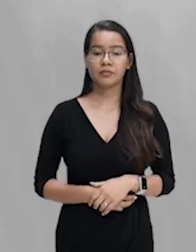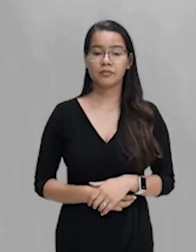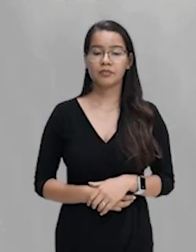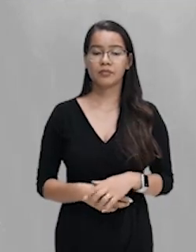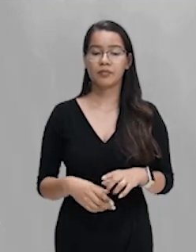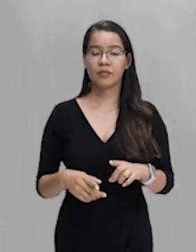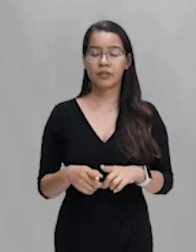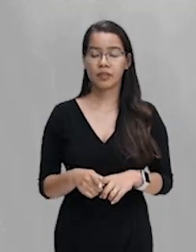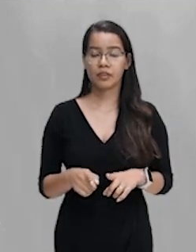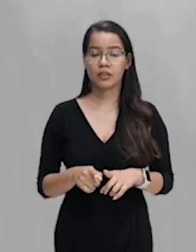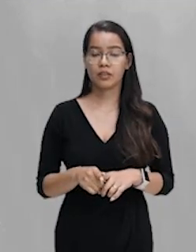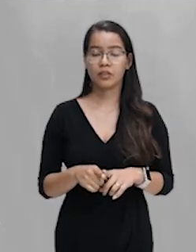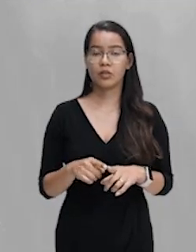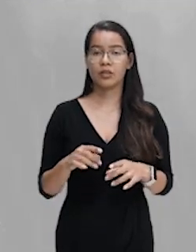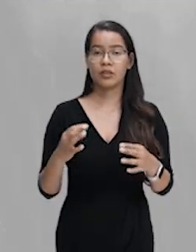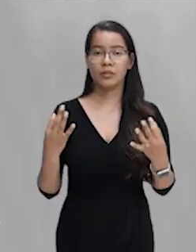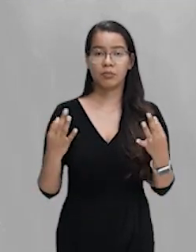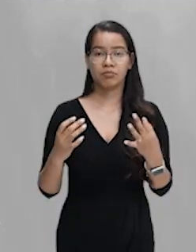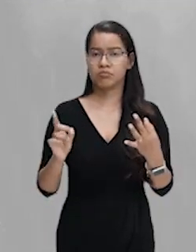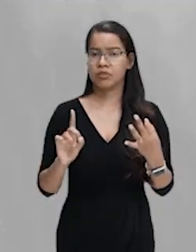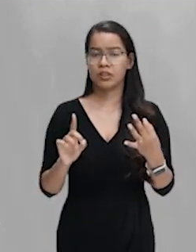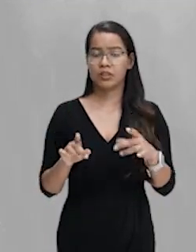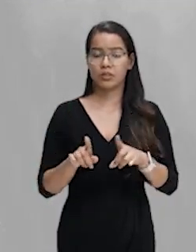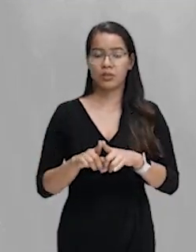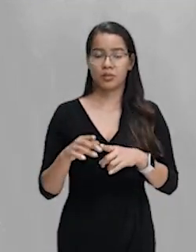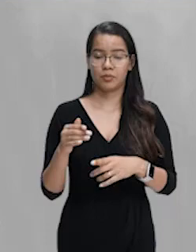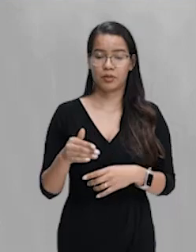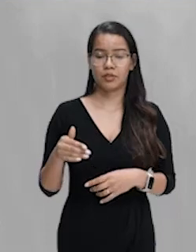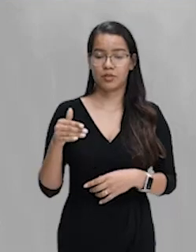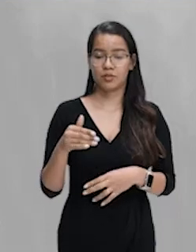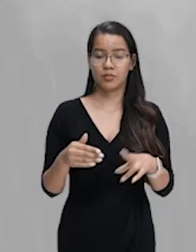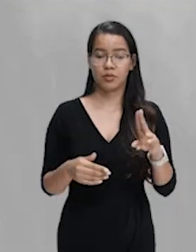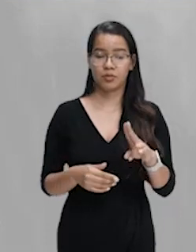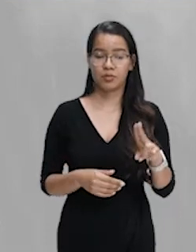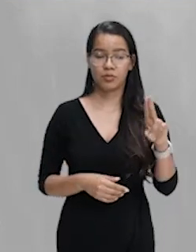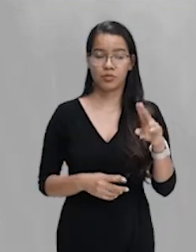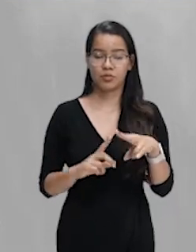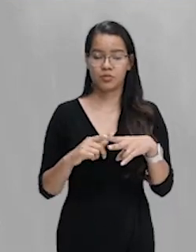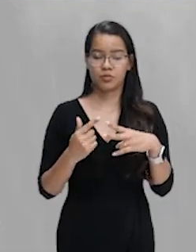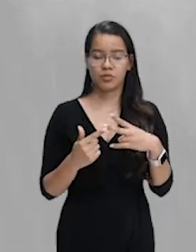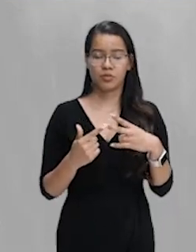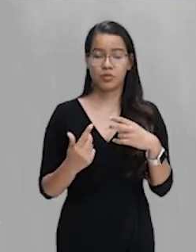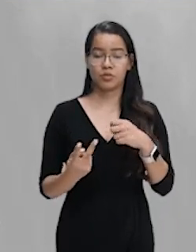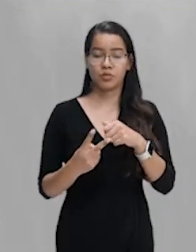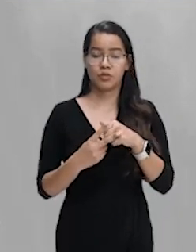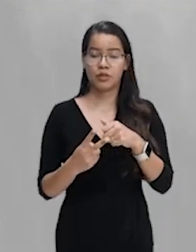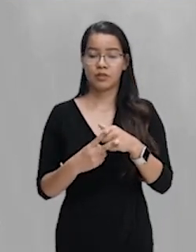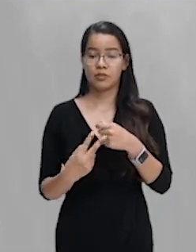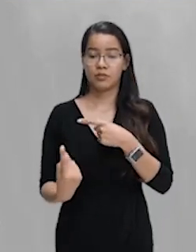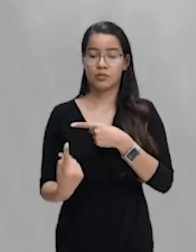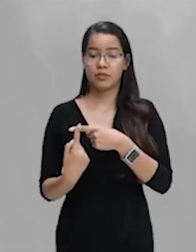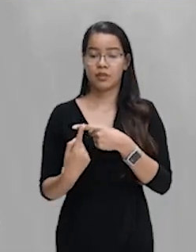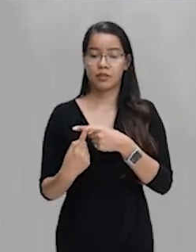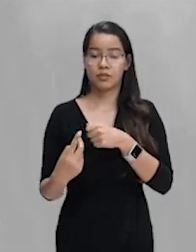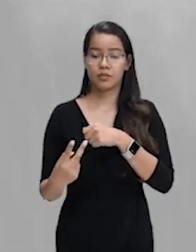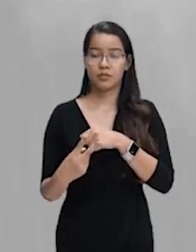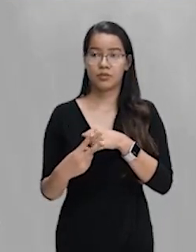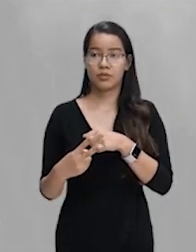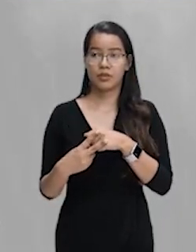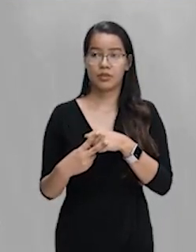no particípio, eu uso os dois, o verbo haber e mais o